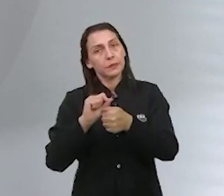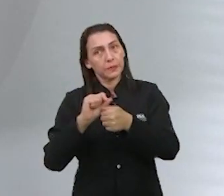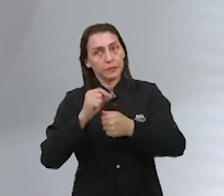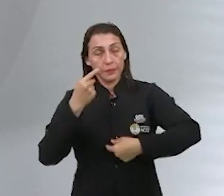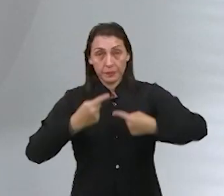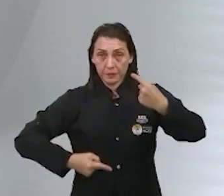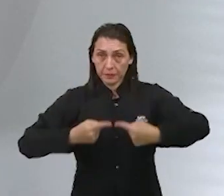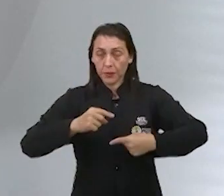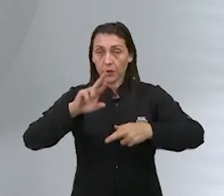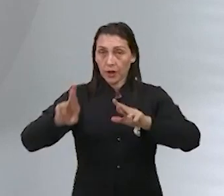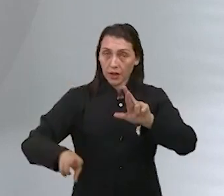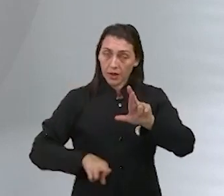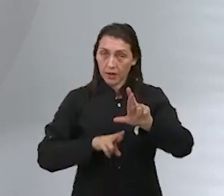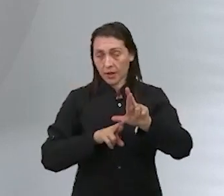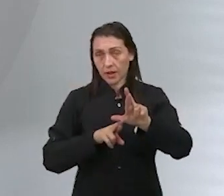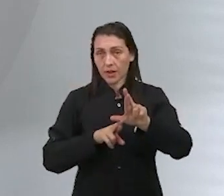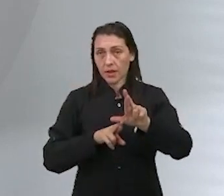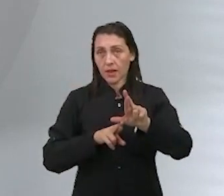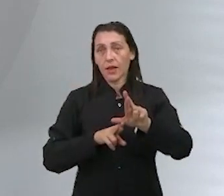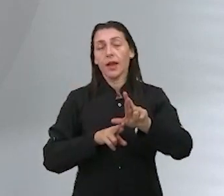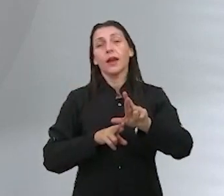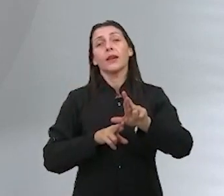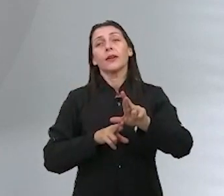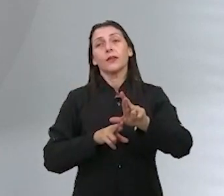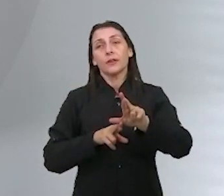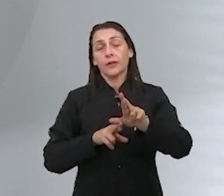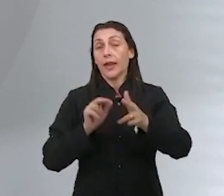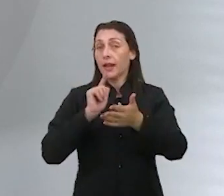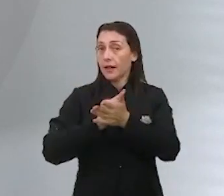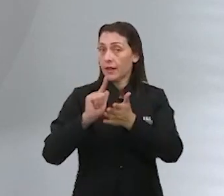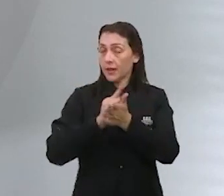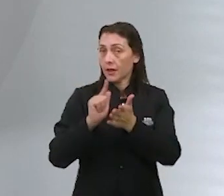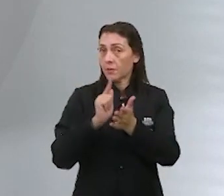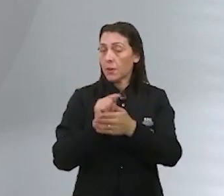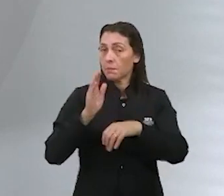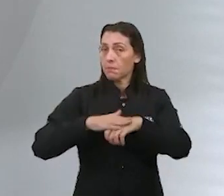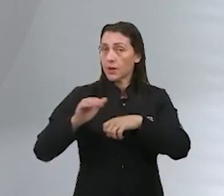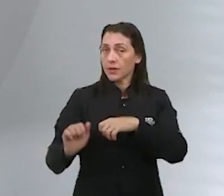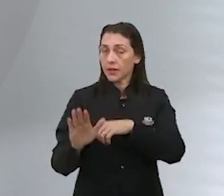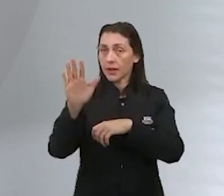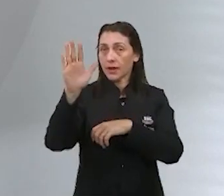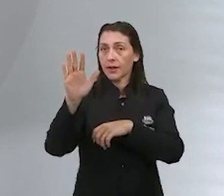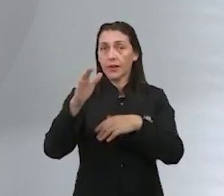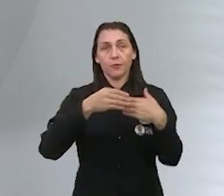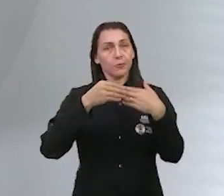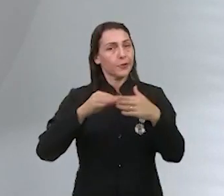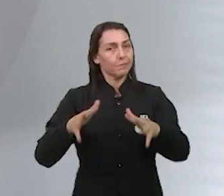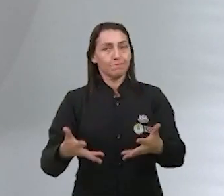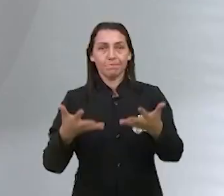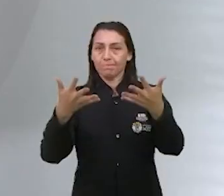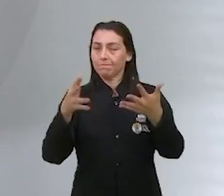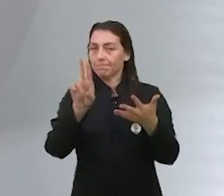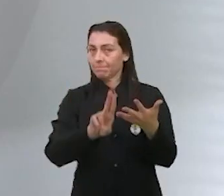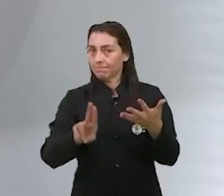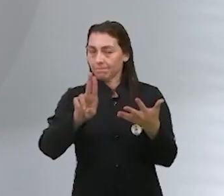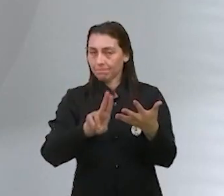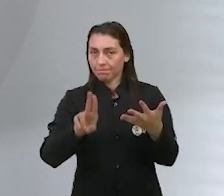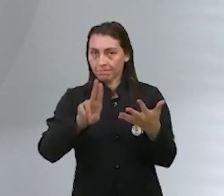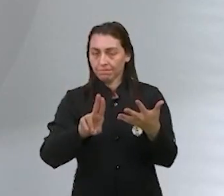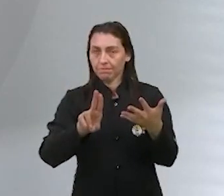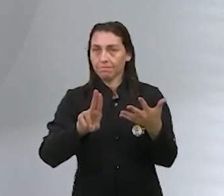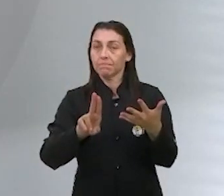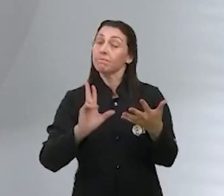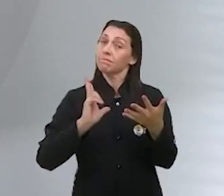política de que o que é reciclado, o que é renovável, o que é limpo é mais caro, isso não traz incentivo para o uso. Tá? Então, a